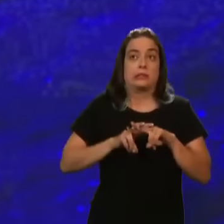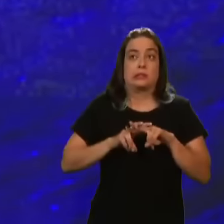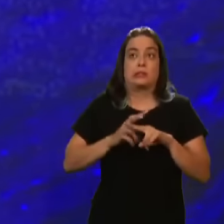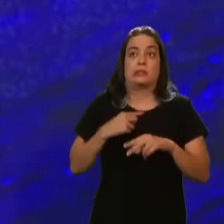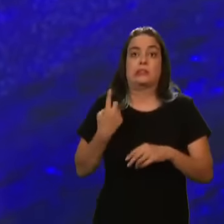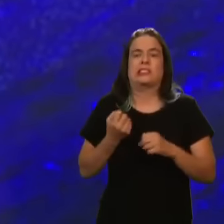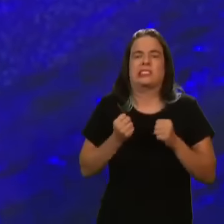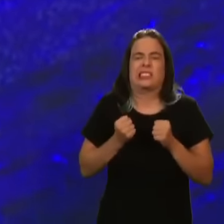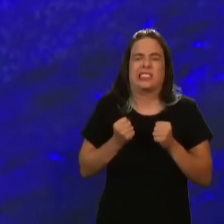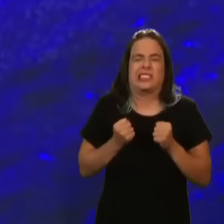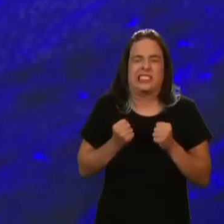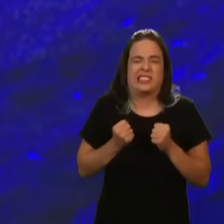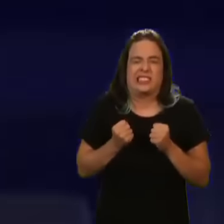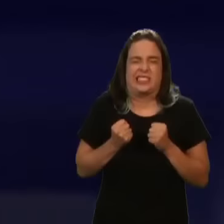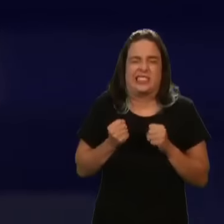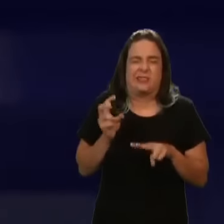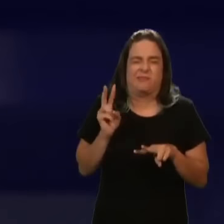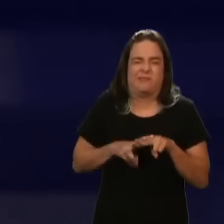assim, ó.